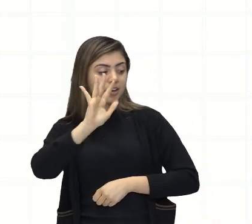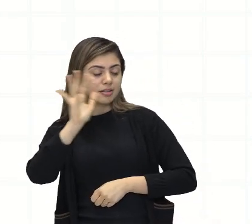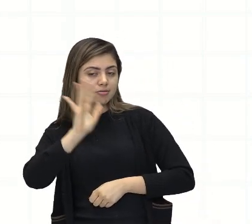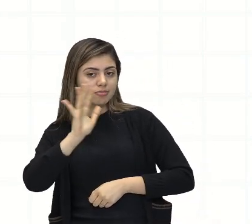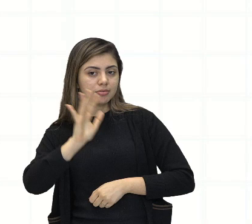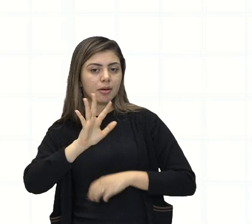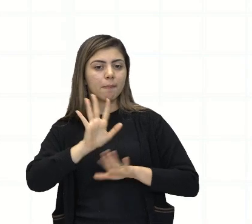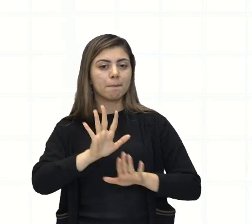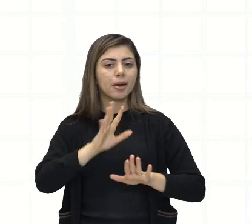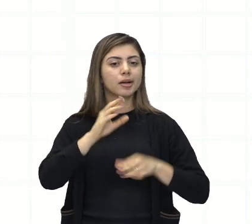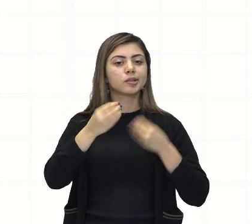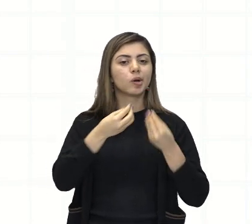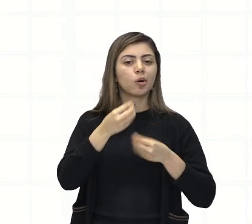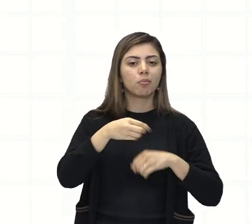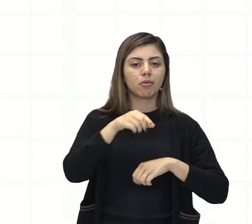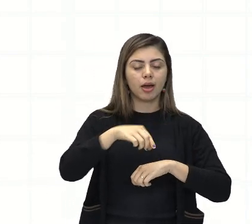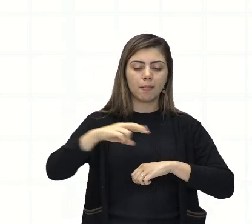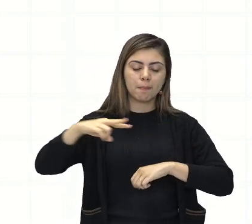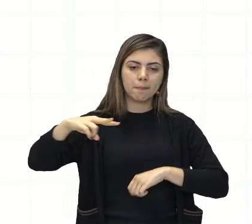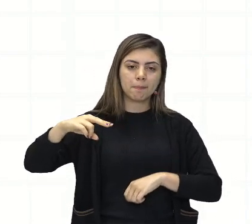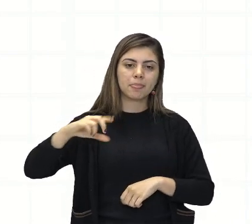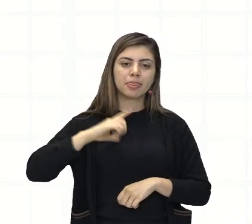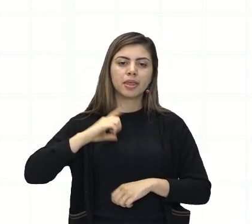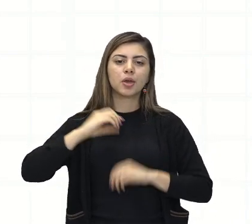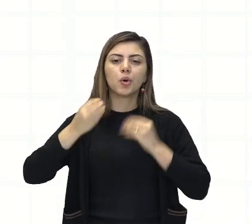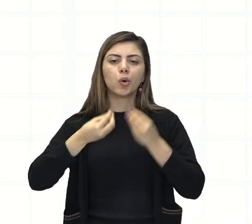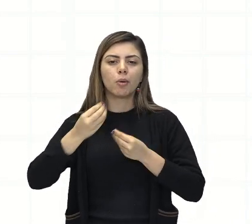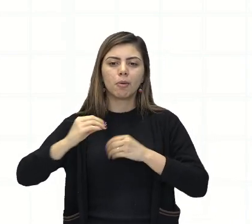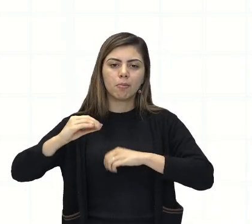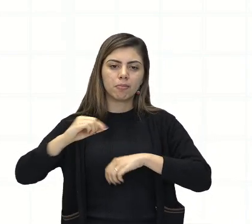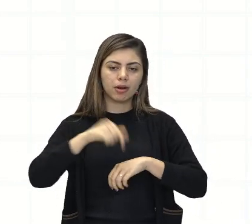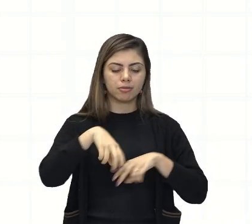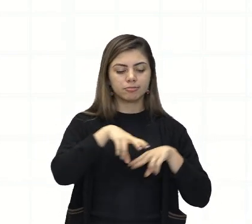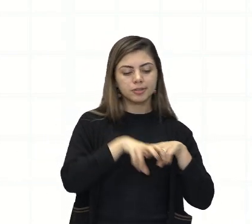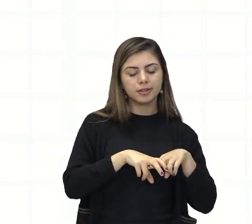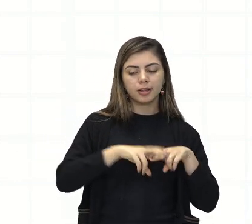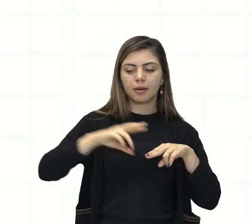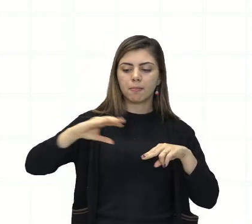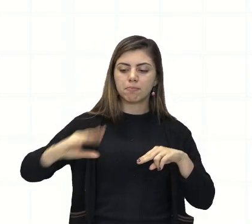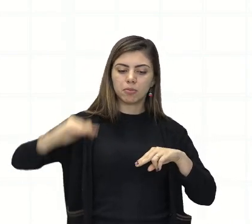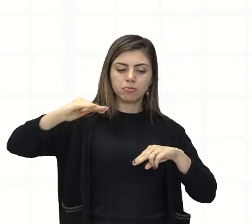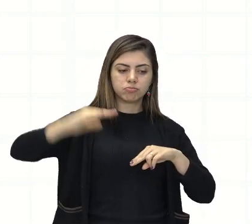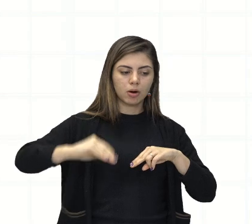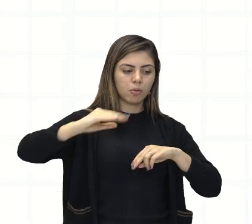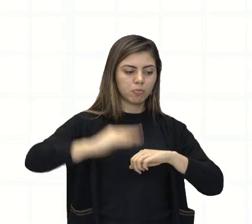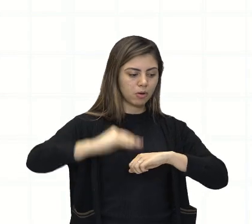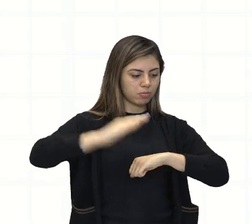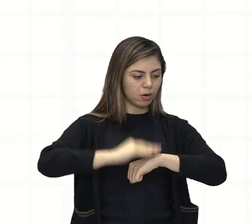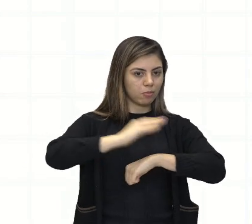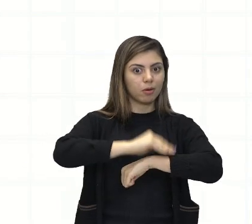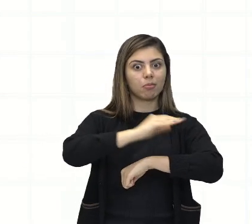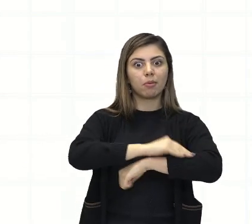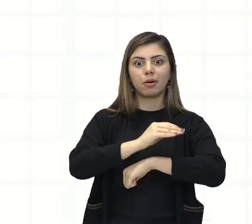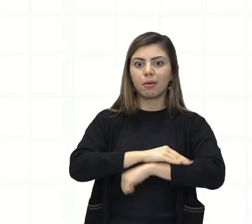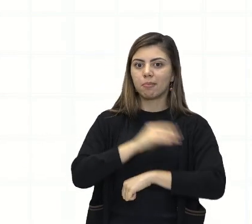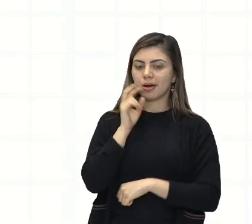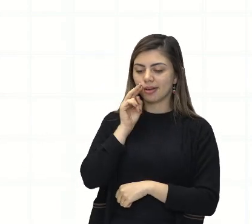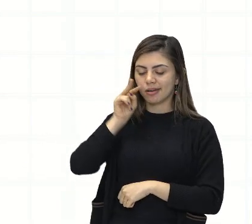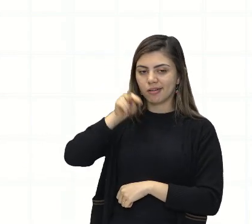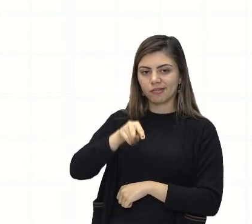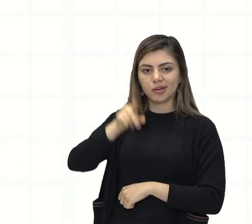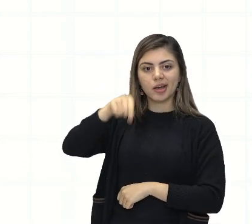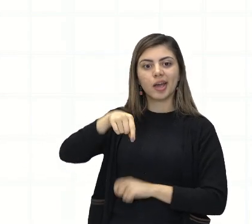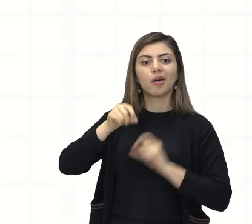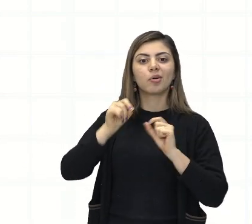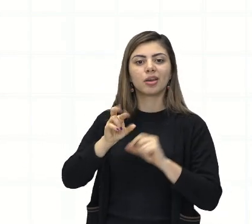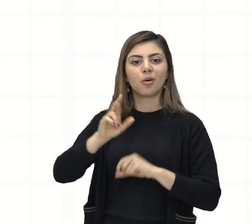aos pulinhos, o ser entrava na sala para os pés de Nininha. E não o sapo de papo, mas uma